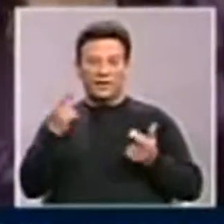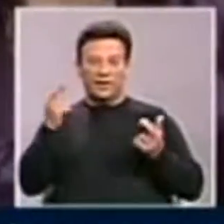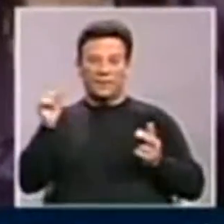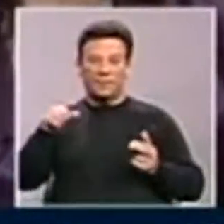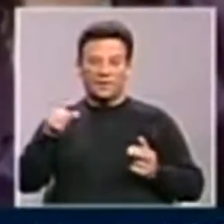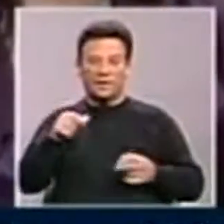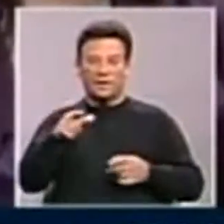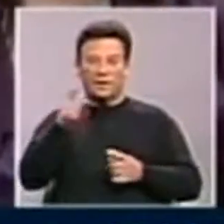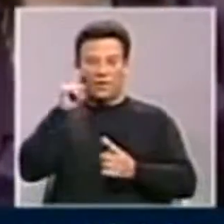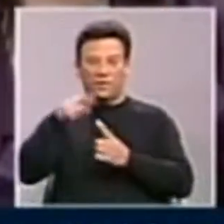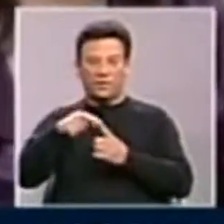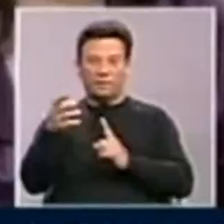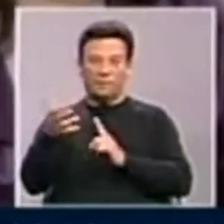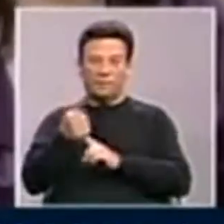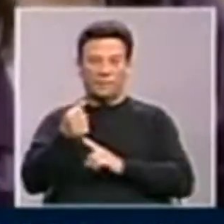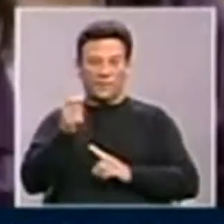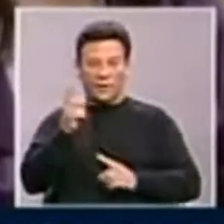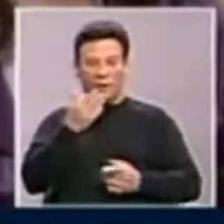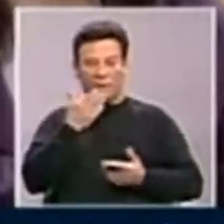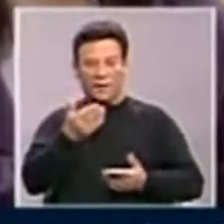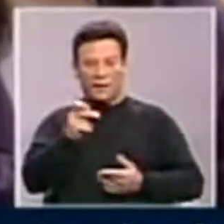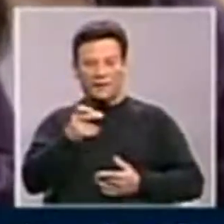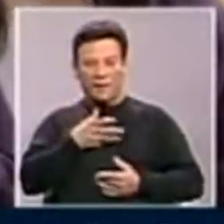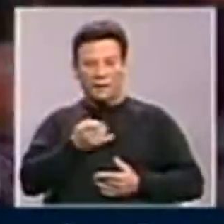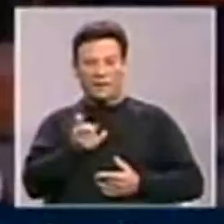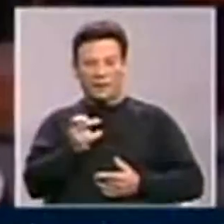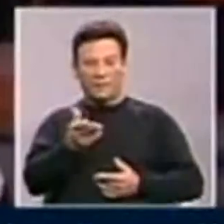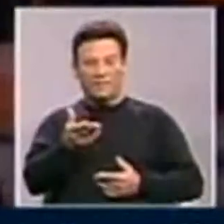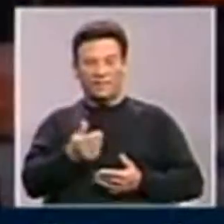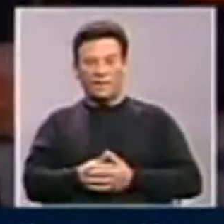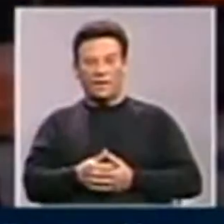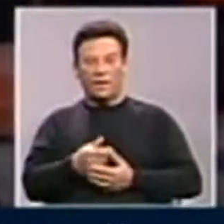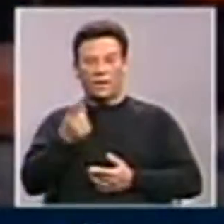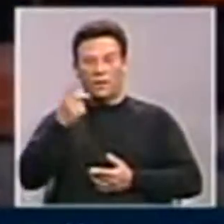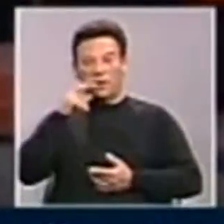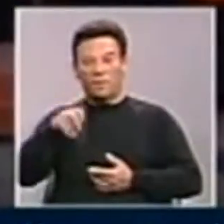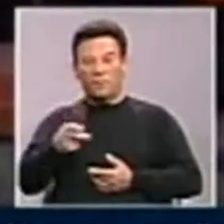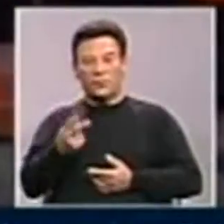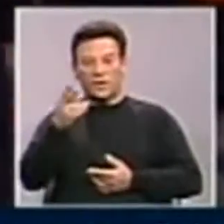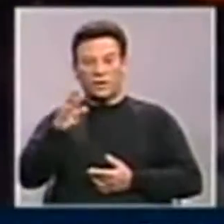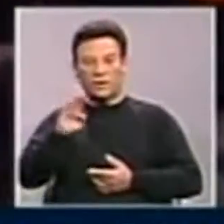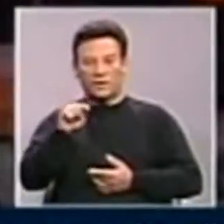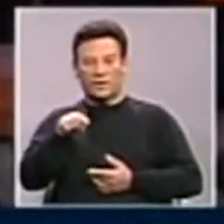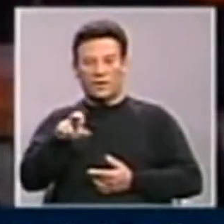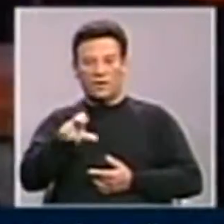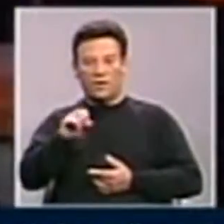que sim, que esse objetivo seja conseguido. Obrigada, André Neves. No